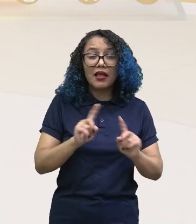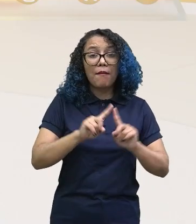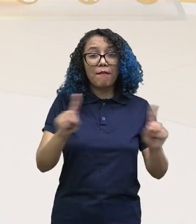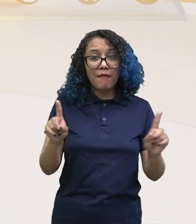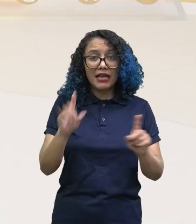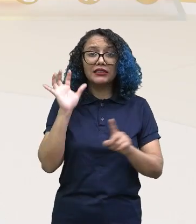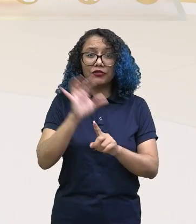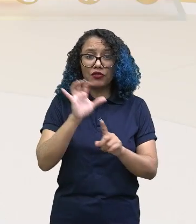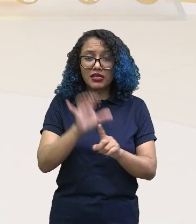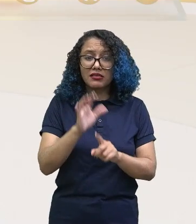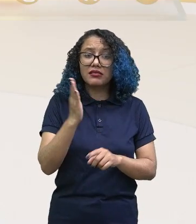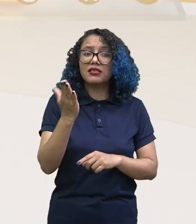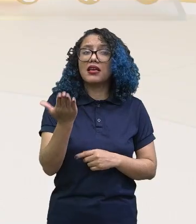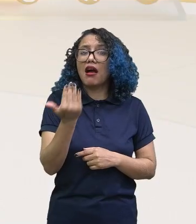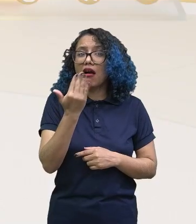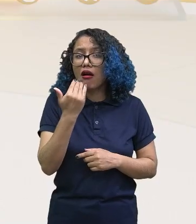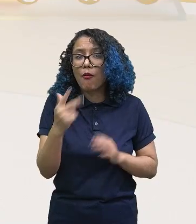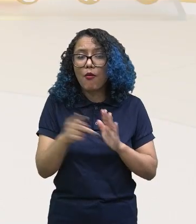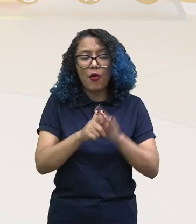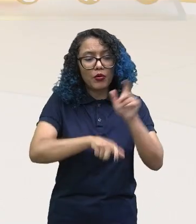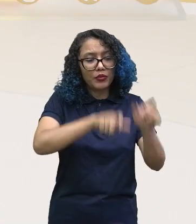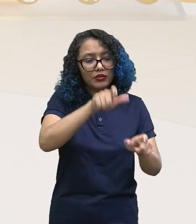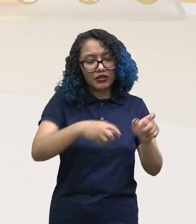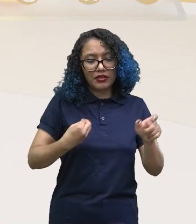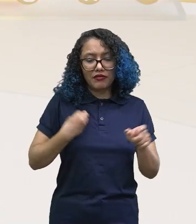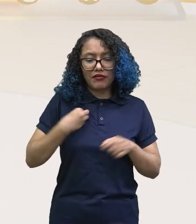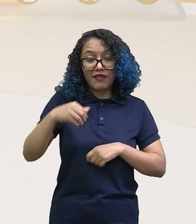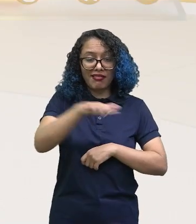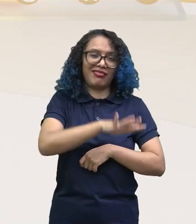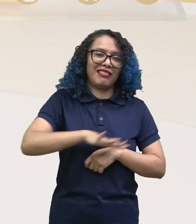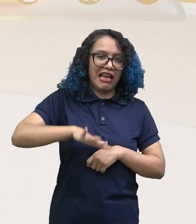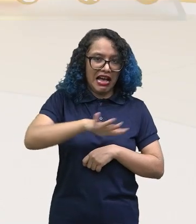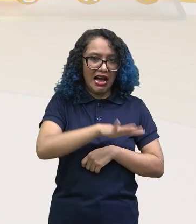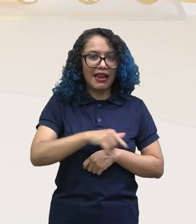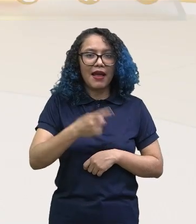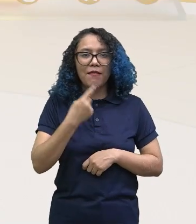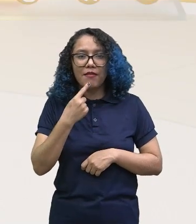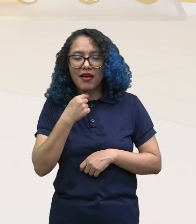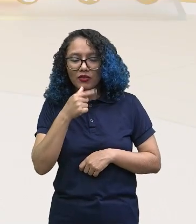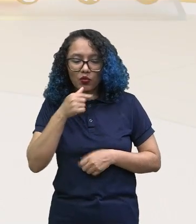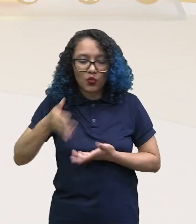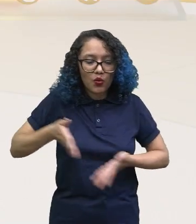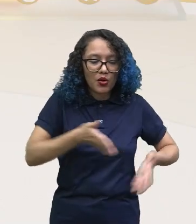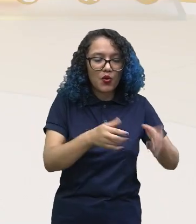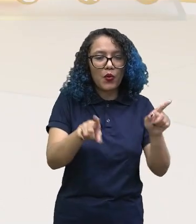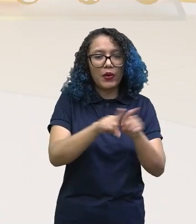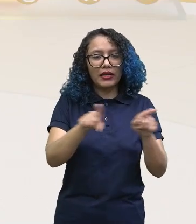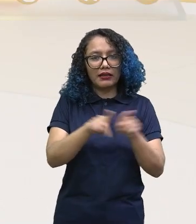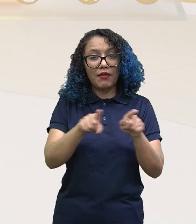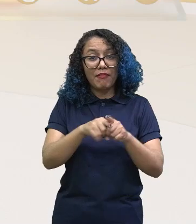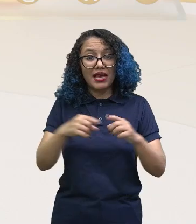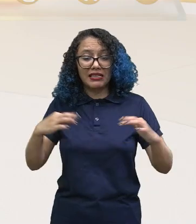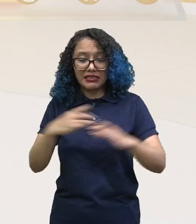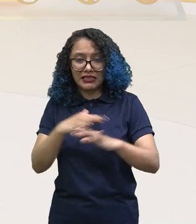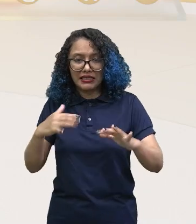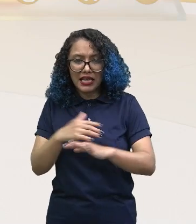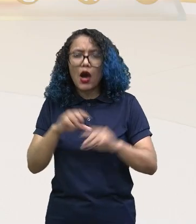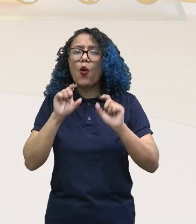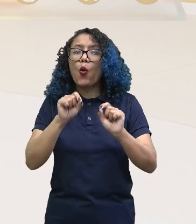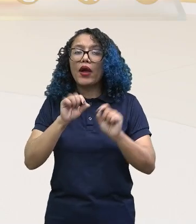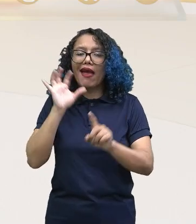alimentação das pessoas que vivem nas regiões, né, ribeirinhas e nas cidades, porque afeta ali, ó, a